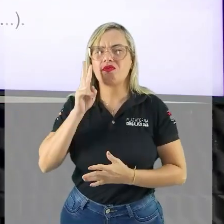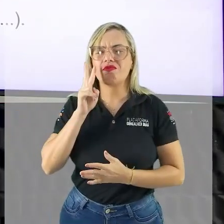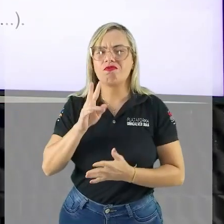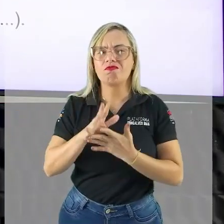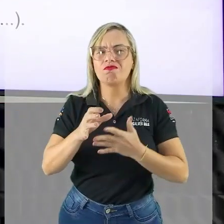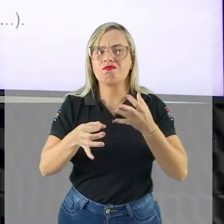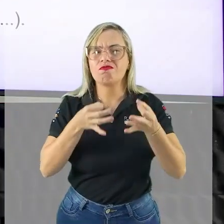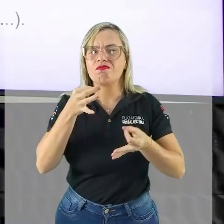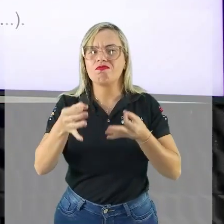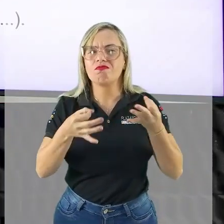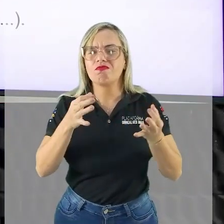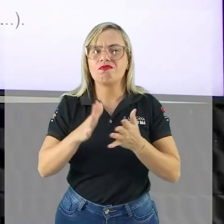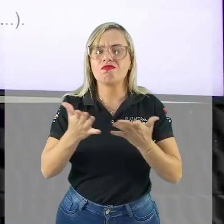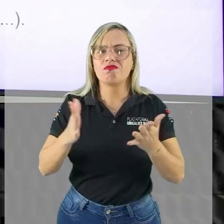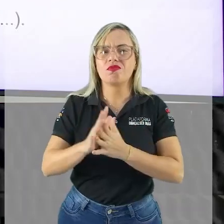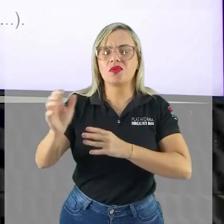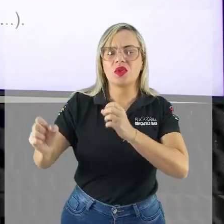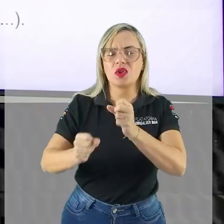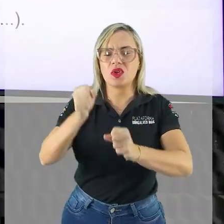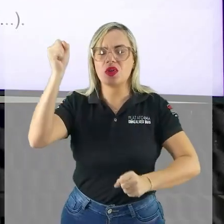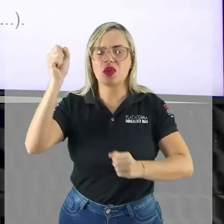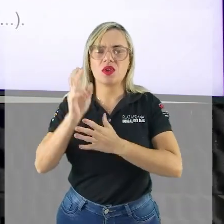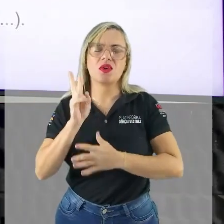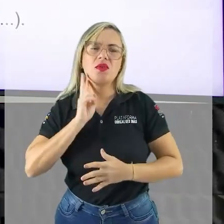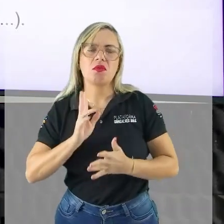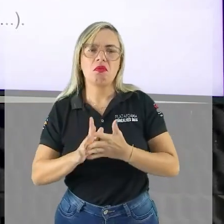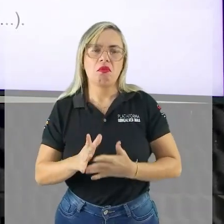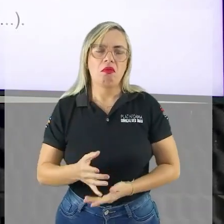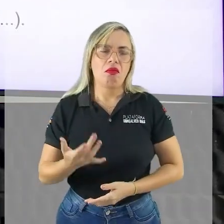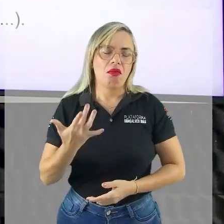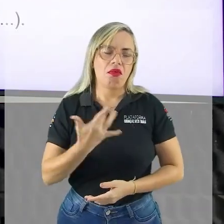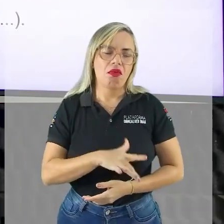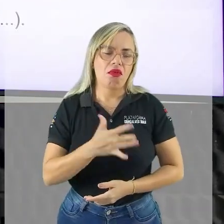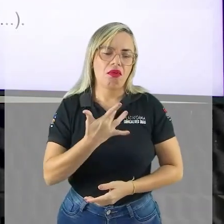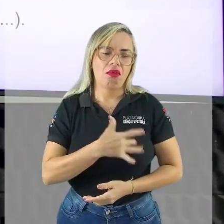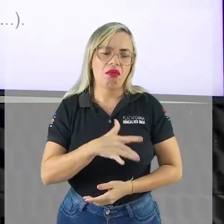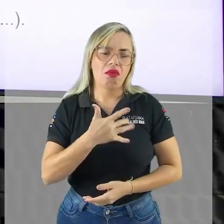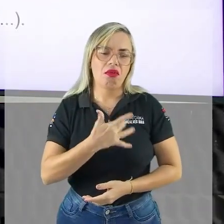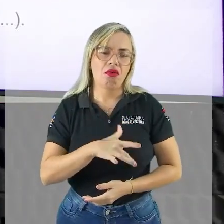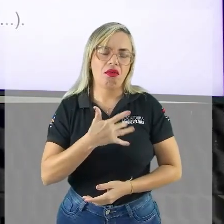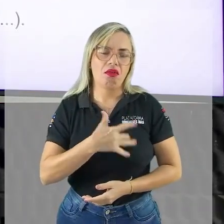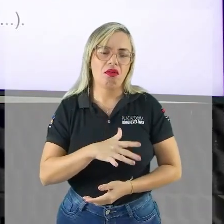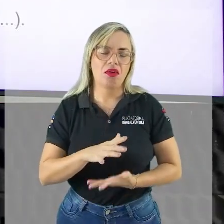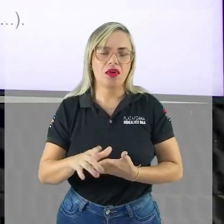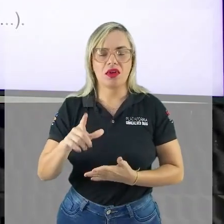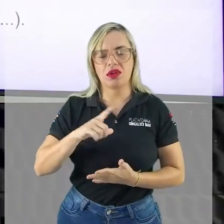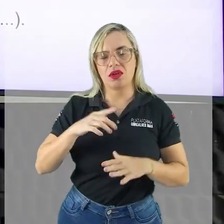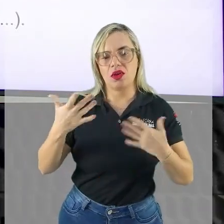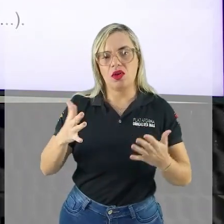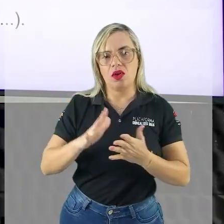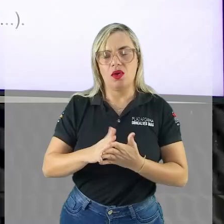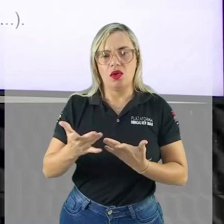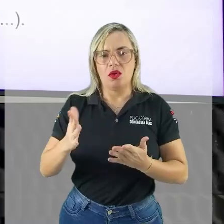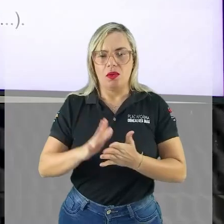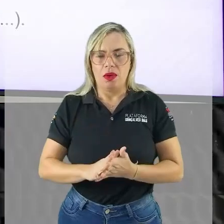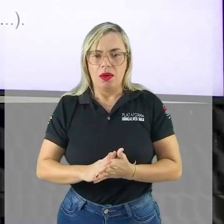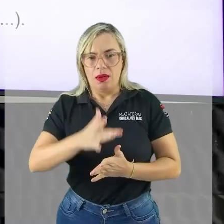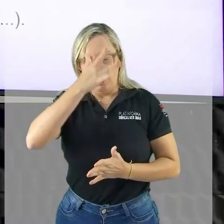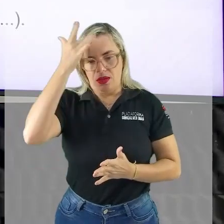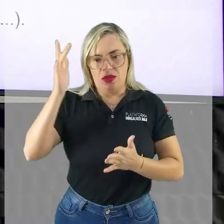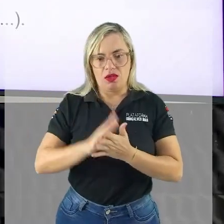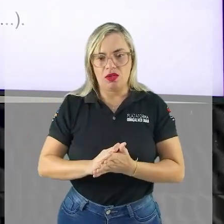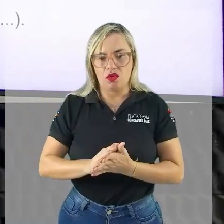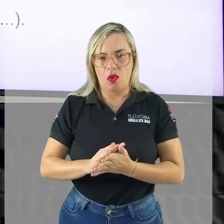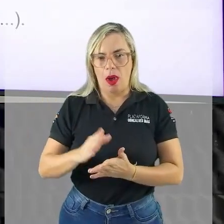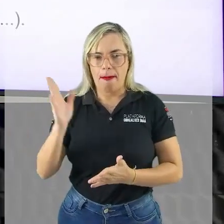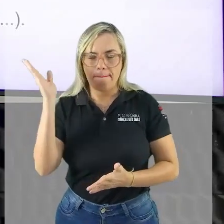Ele é visto como uma vítima? As pessoas têm pena, têm dó do professor? Ou ele é visto como vilão?